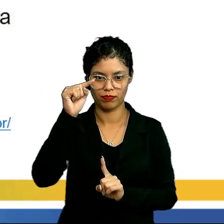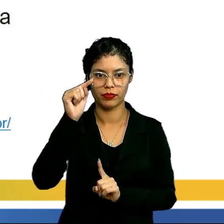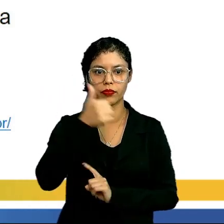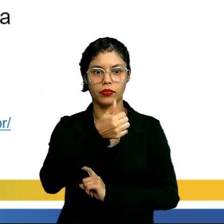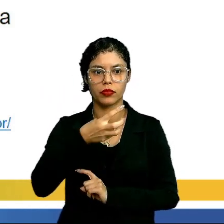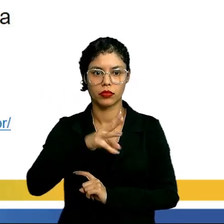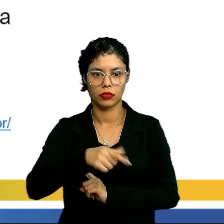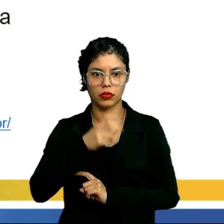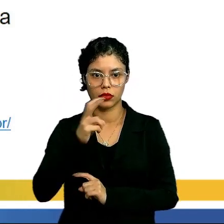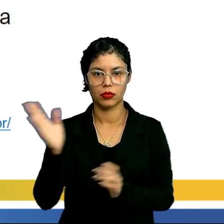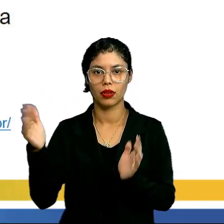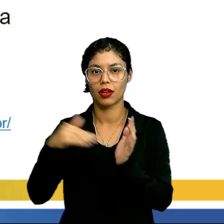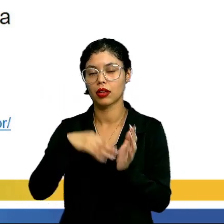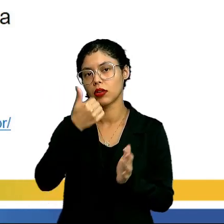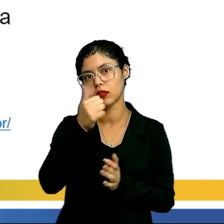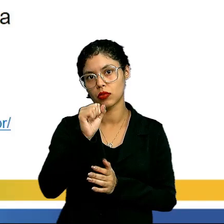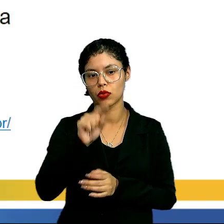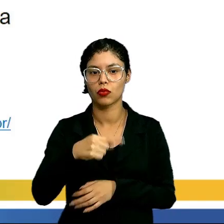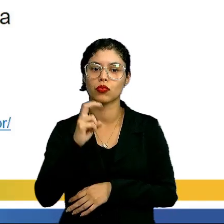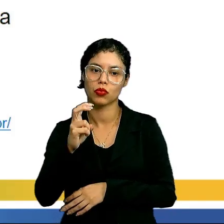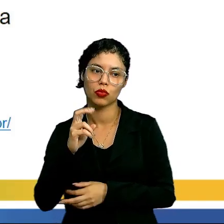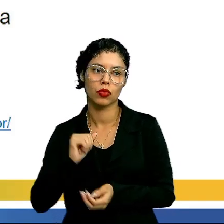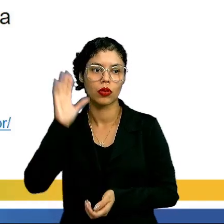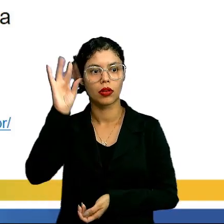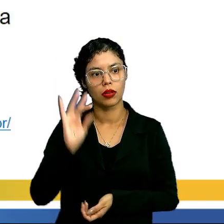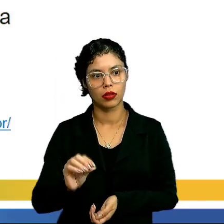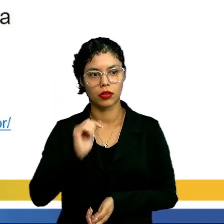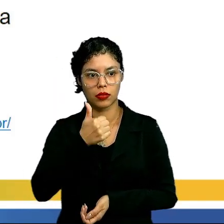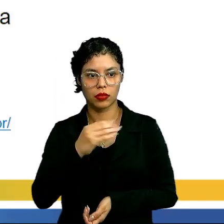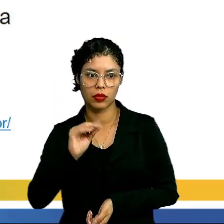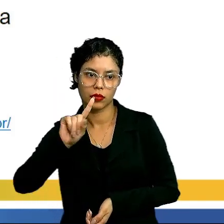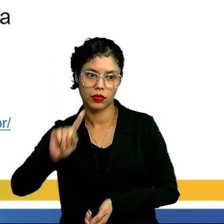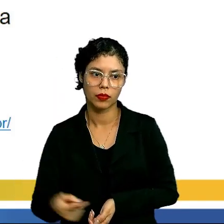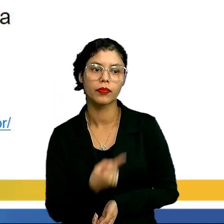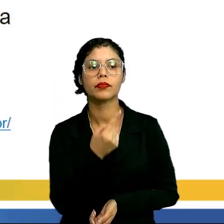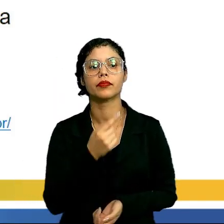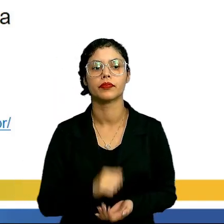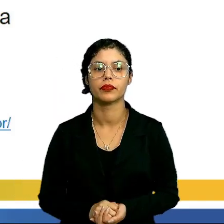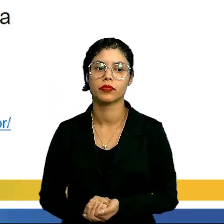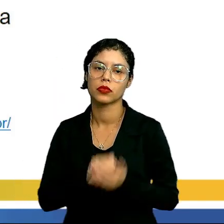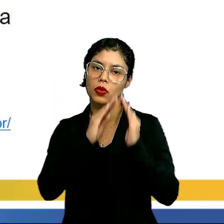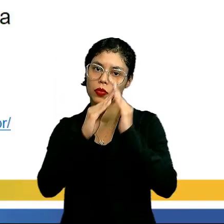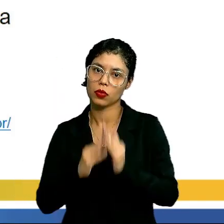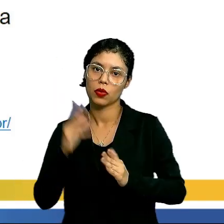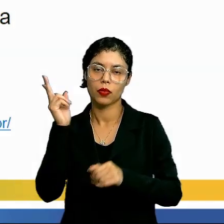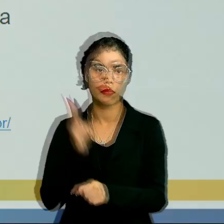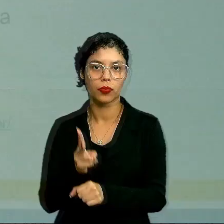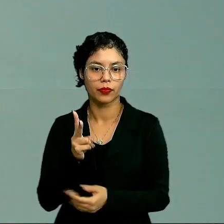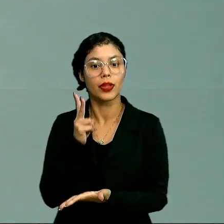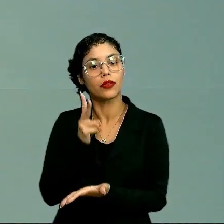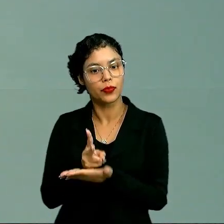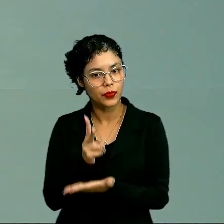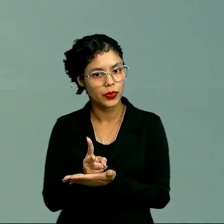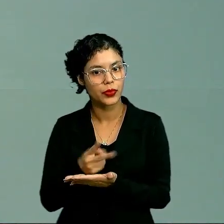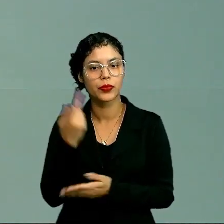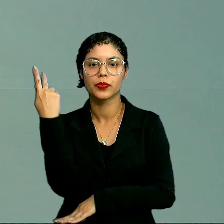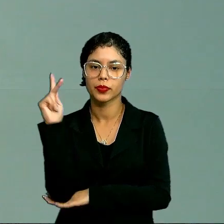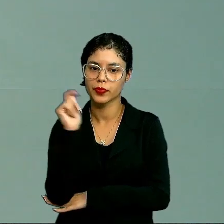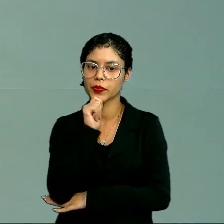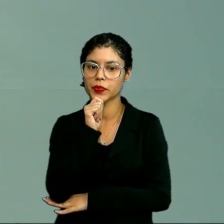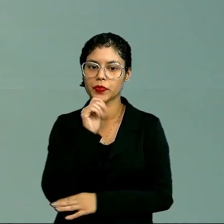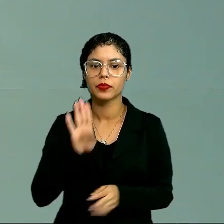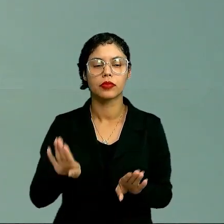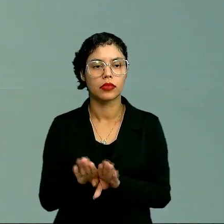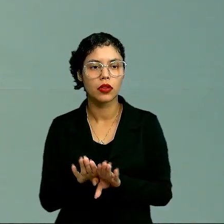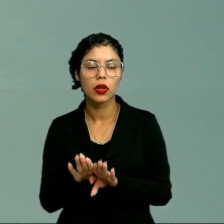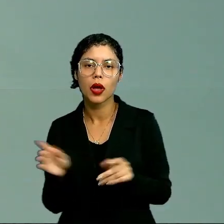de 13,5 para 18,5 a cada 100 mil habitantes no mesmo período. Então, assim, se eu sei que o